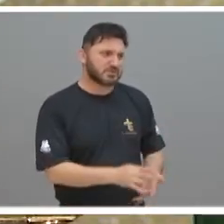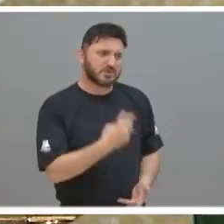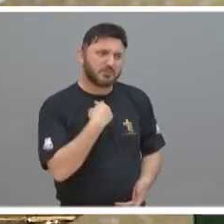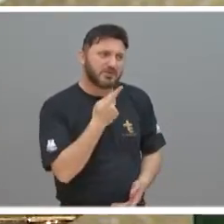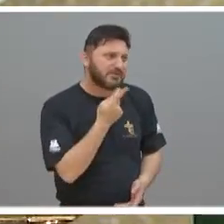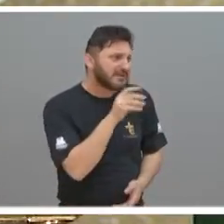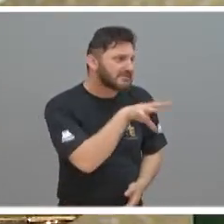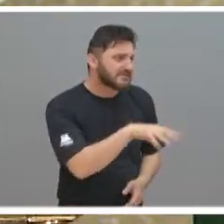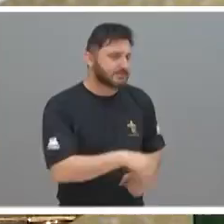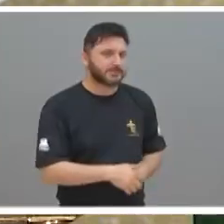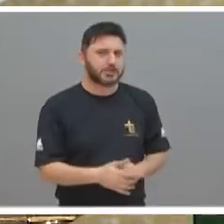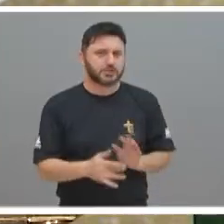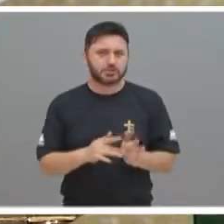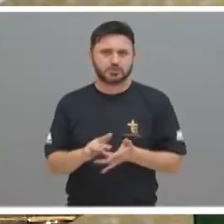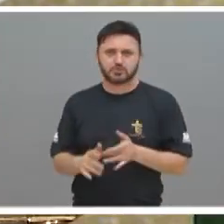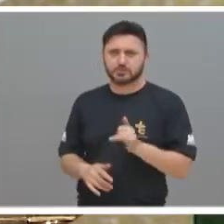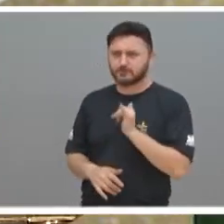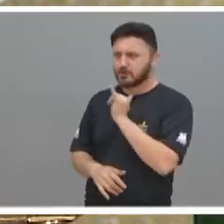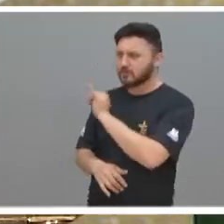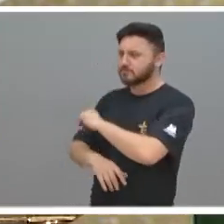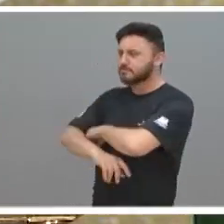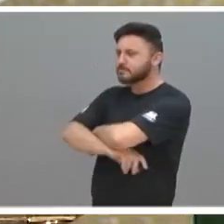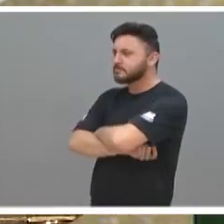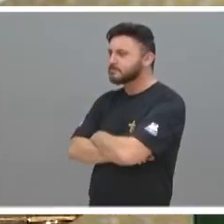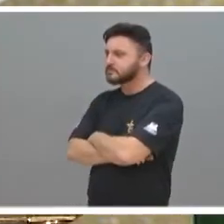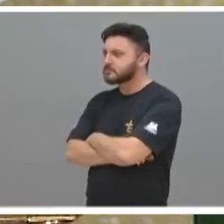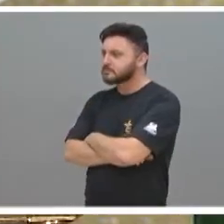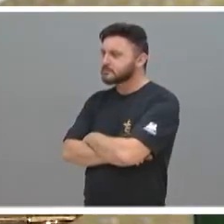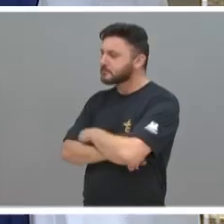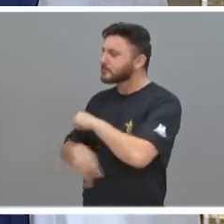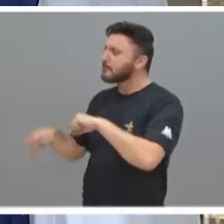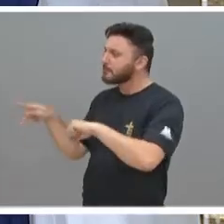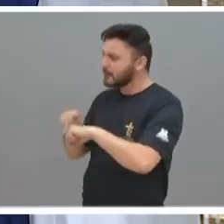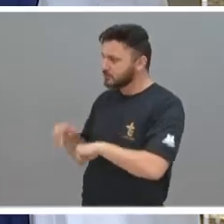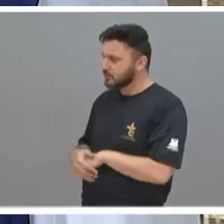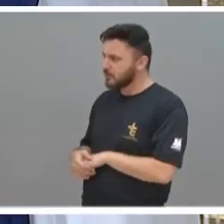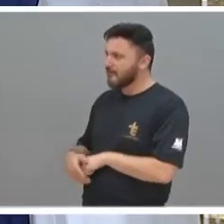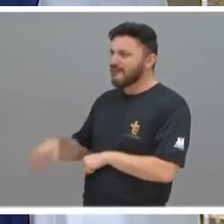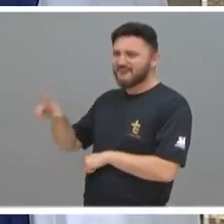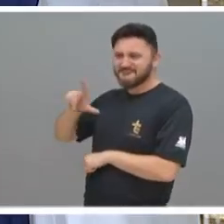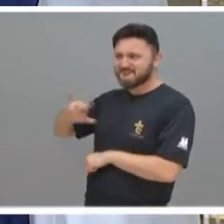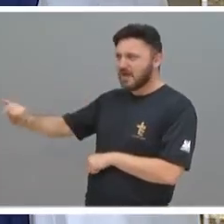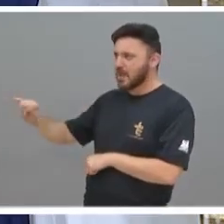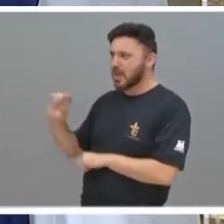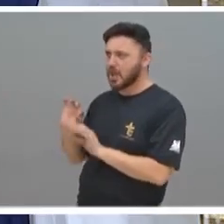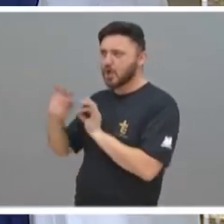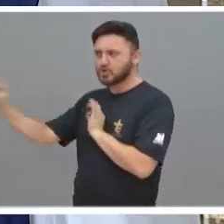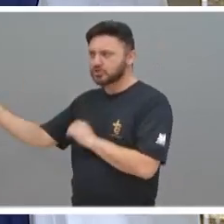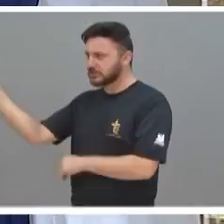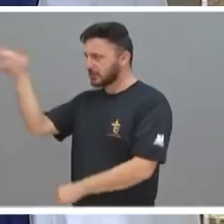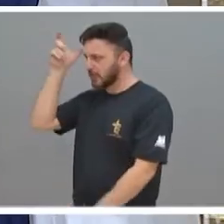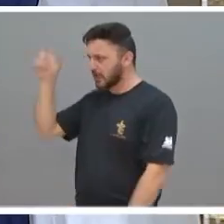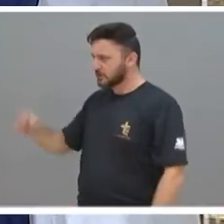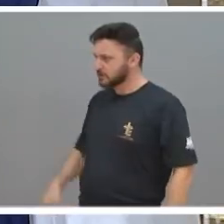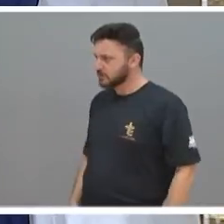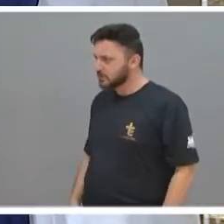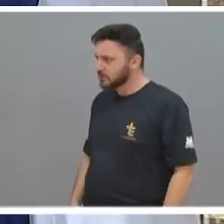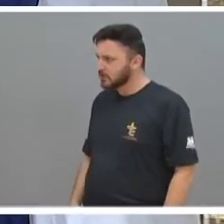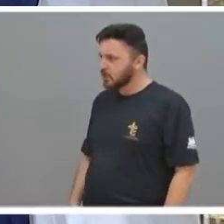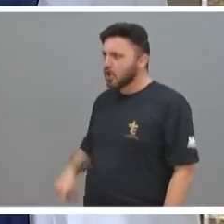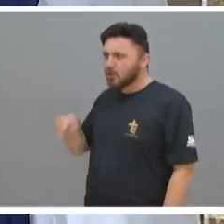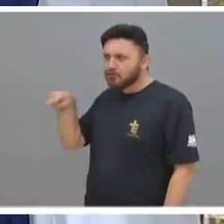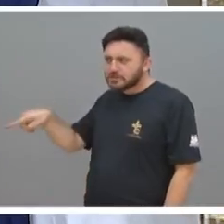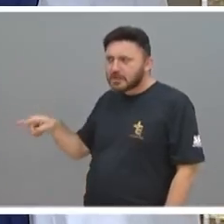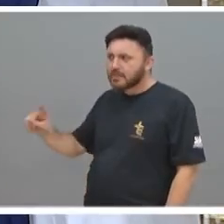voltou-se para ele, para os discípulos, e repreendeu Pedro dizendo, vai para longe de mim, Satanás, tu